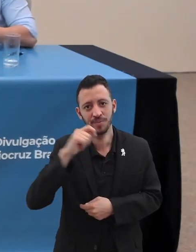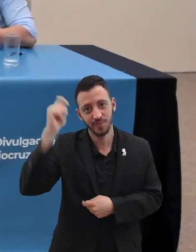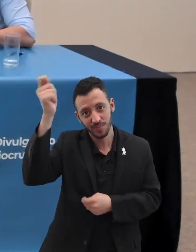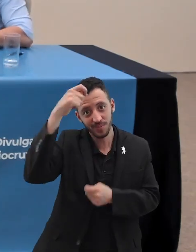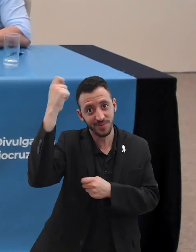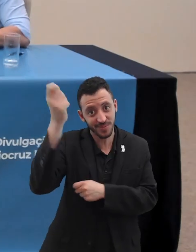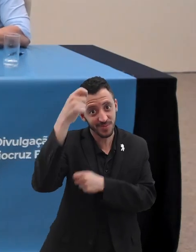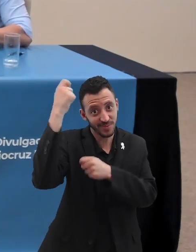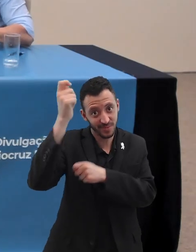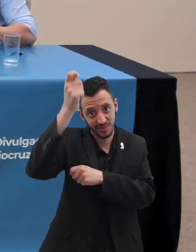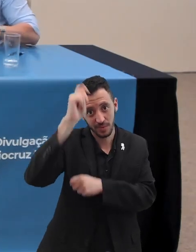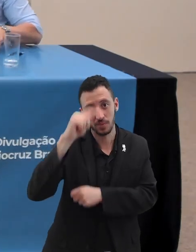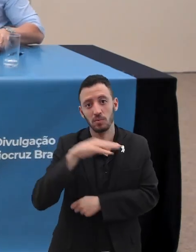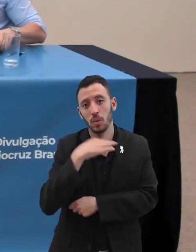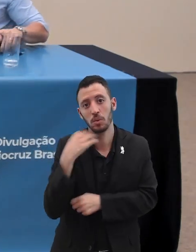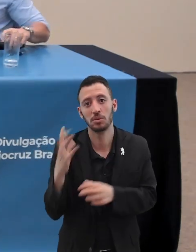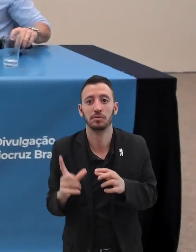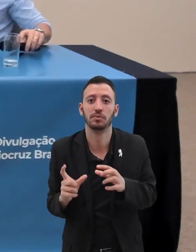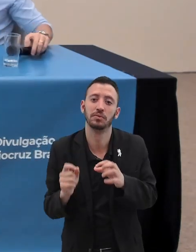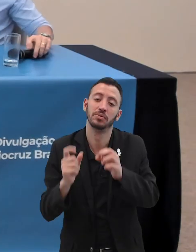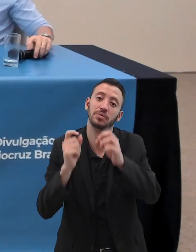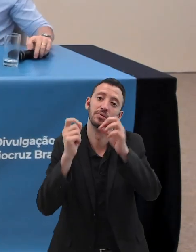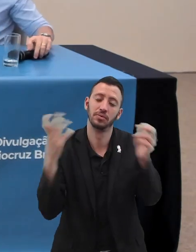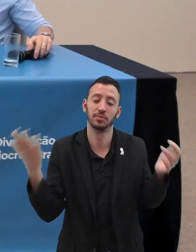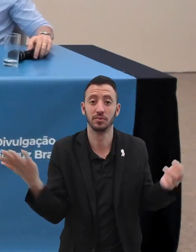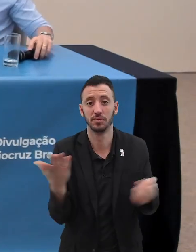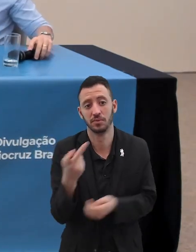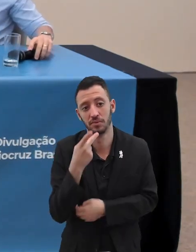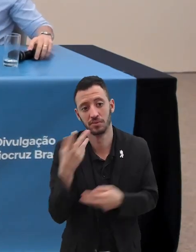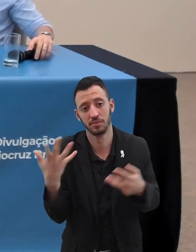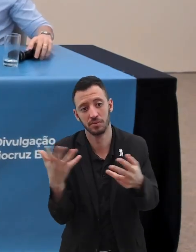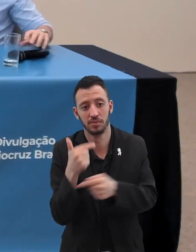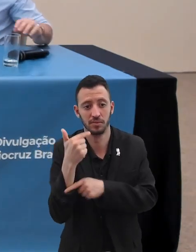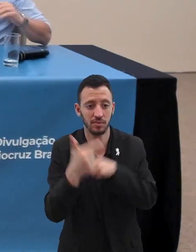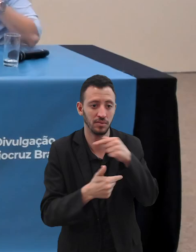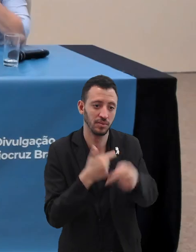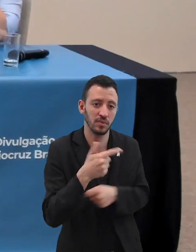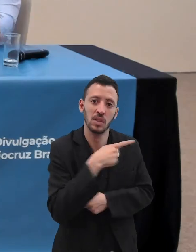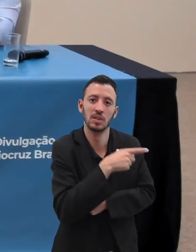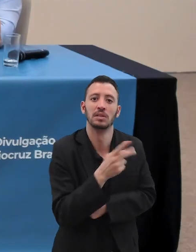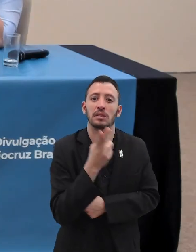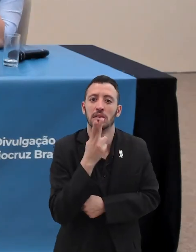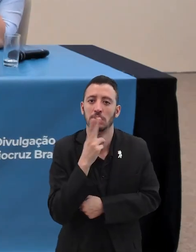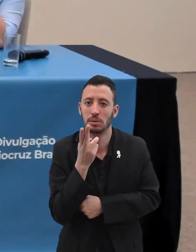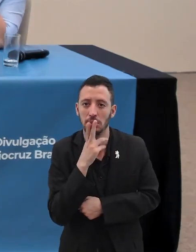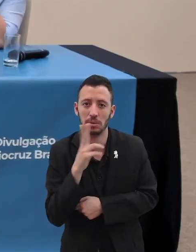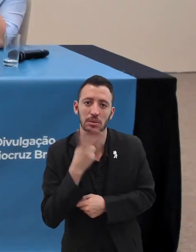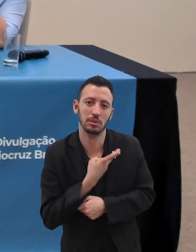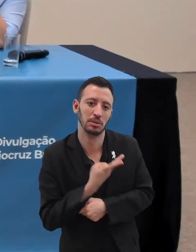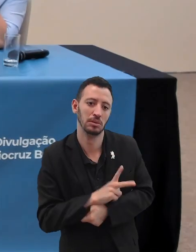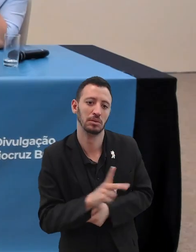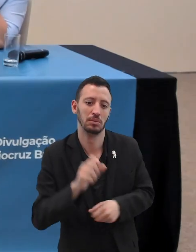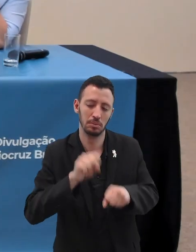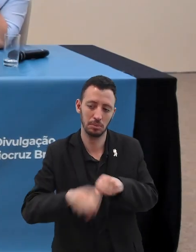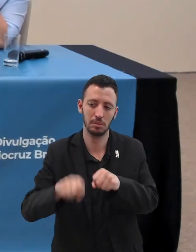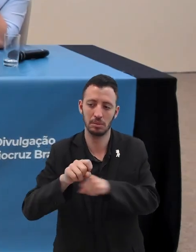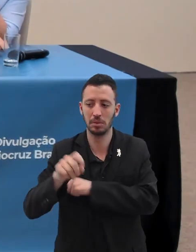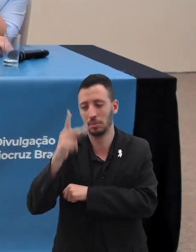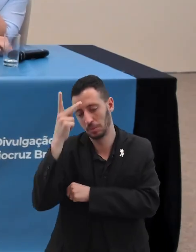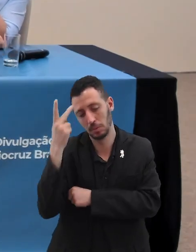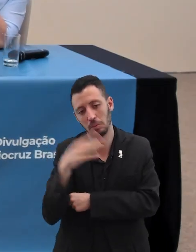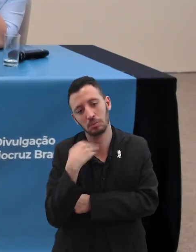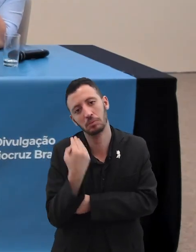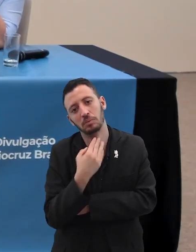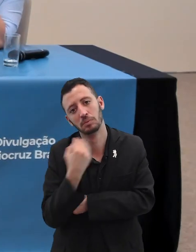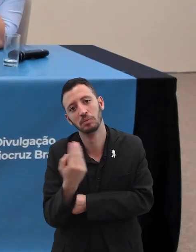câncer. Um trabalho efetivíssimo contra o tabagismo, que continua matando pessoas,